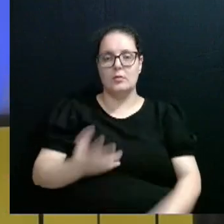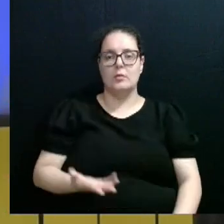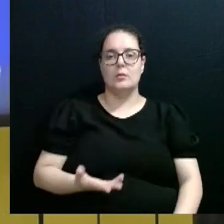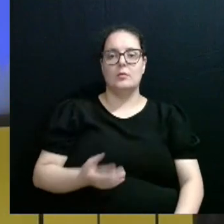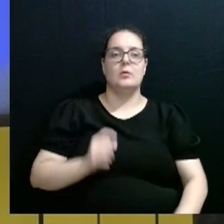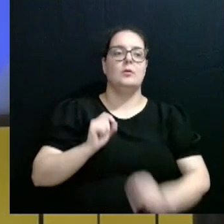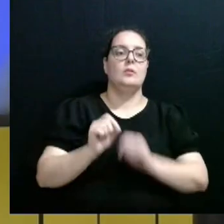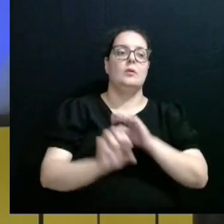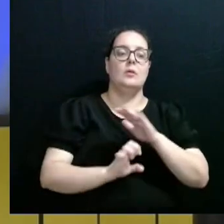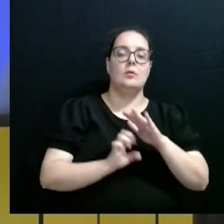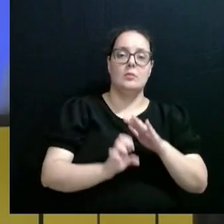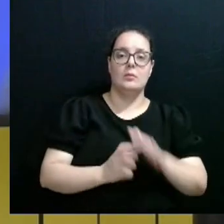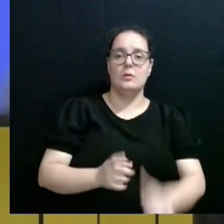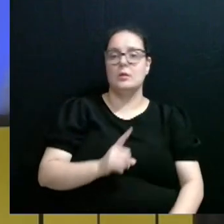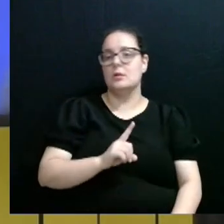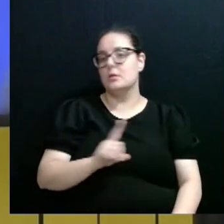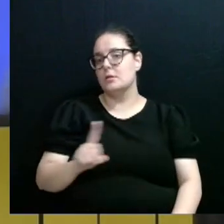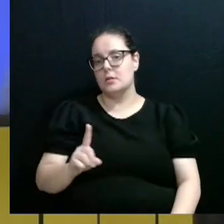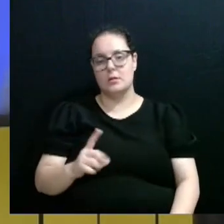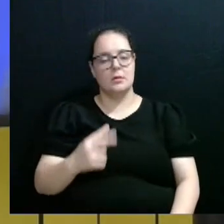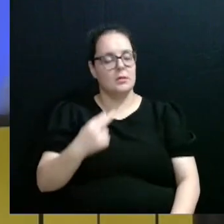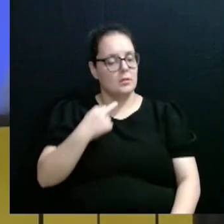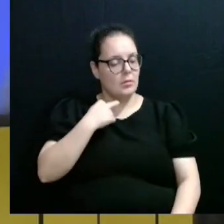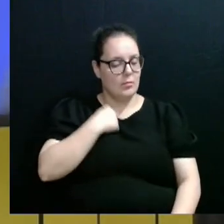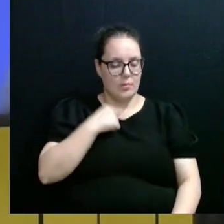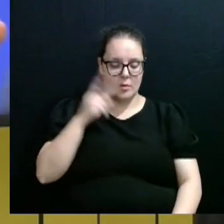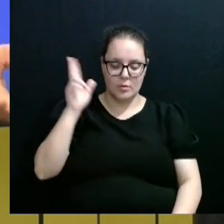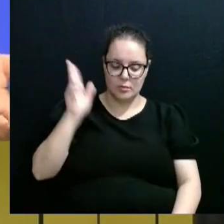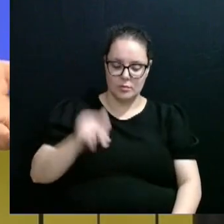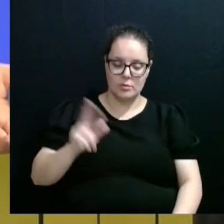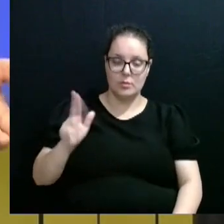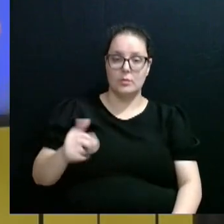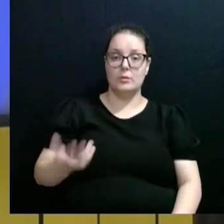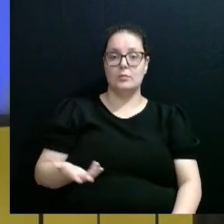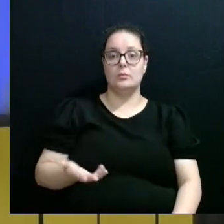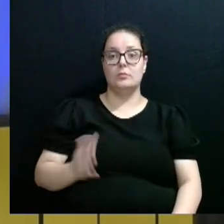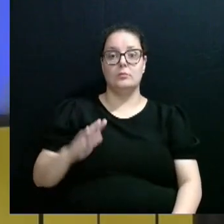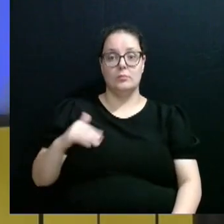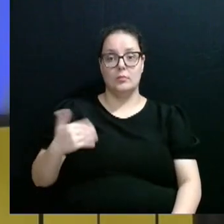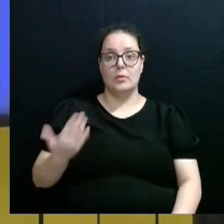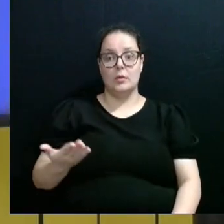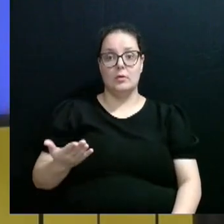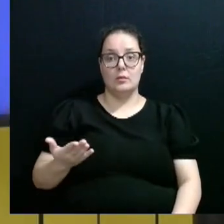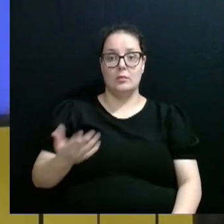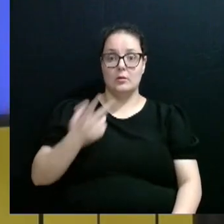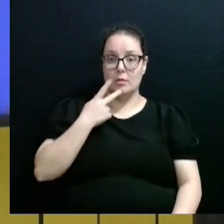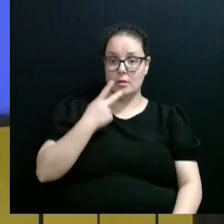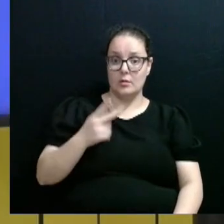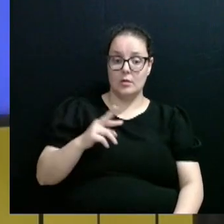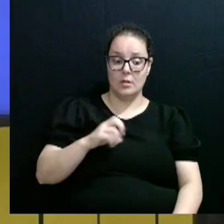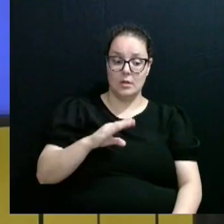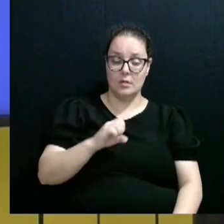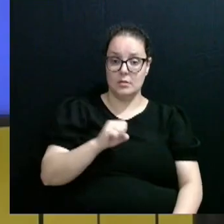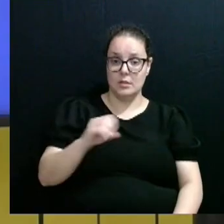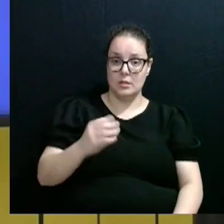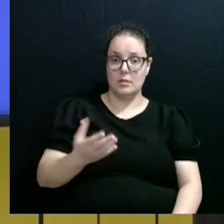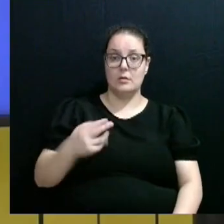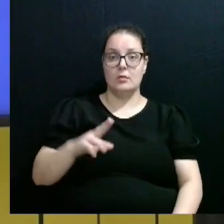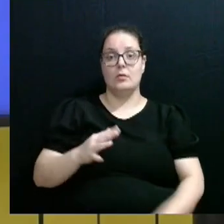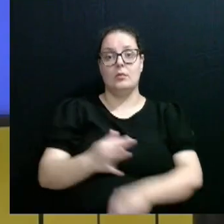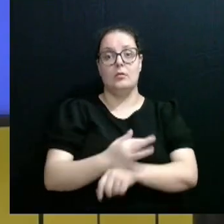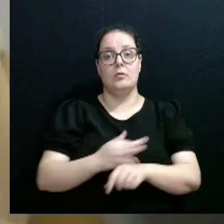ela não pode fazer de jeito nenhum quando se fala em recesso ou férias